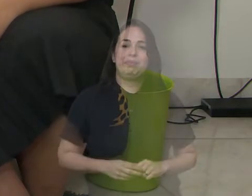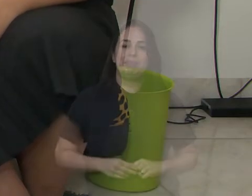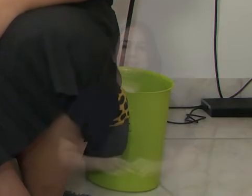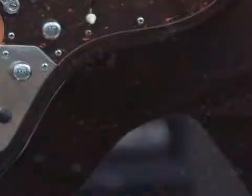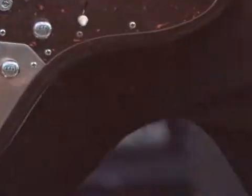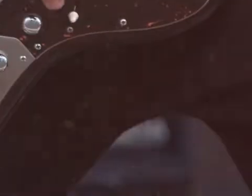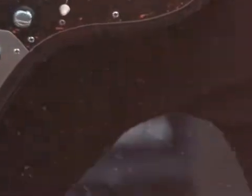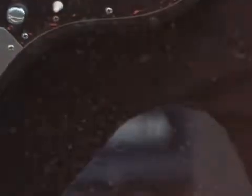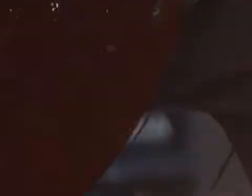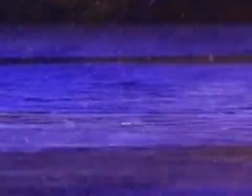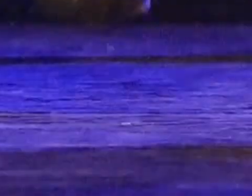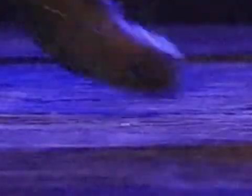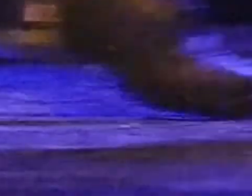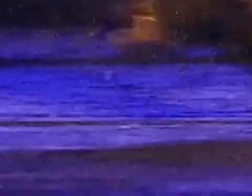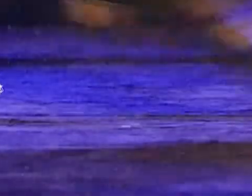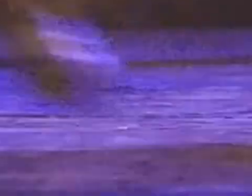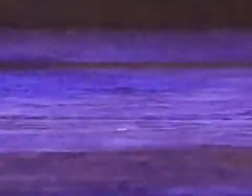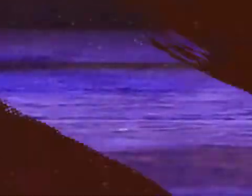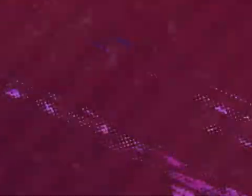Aguarda aí.